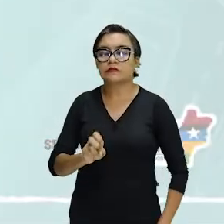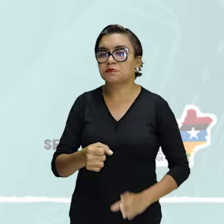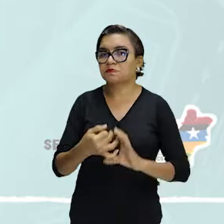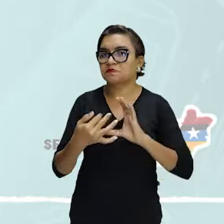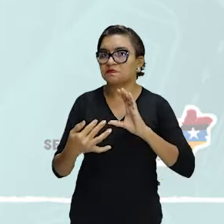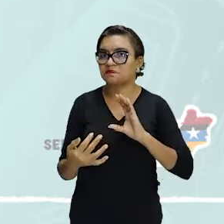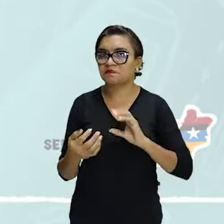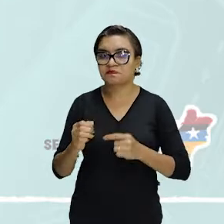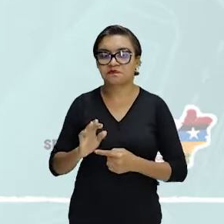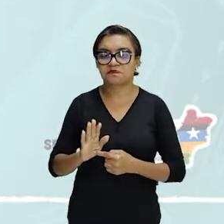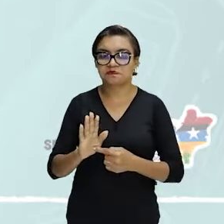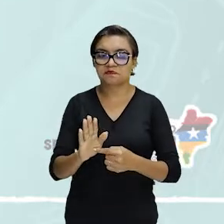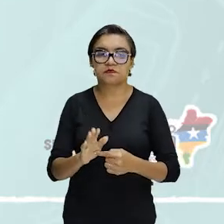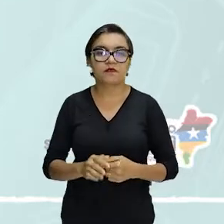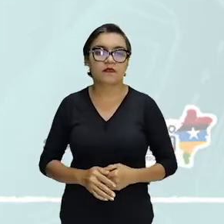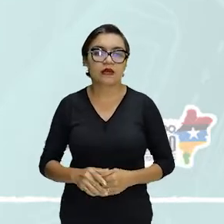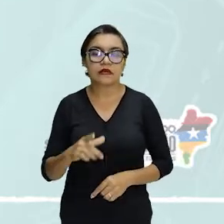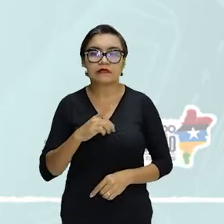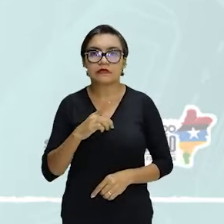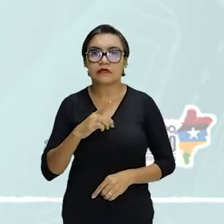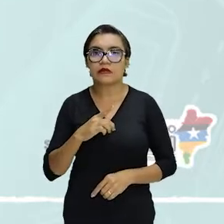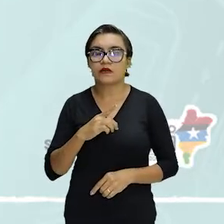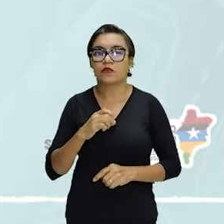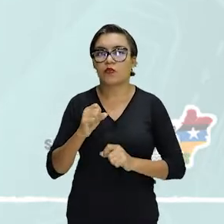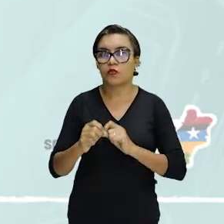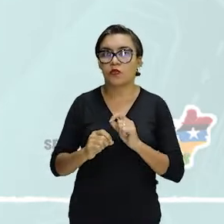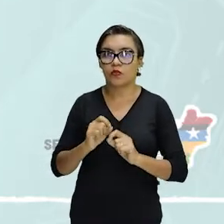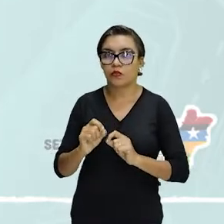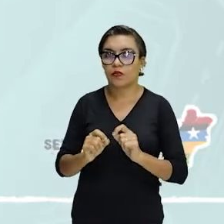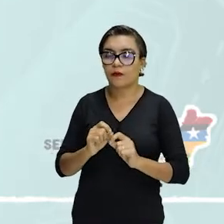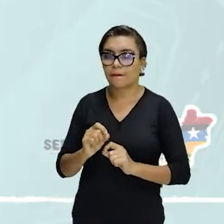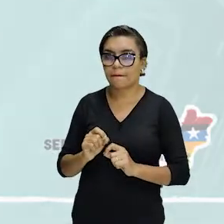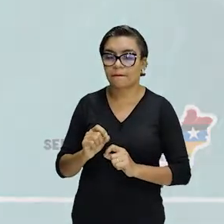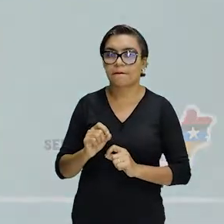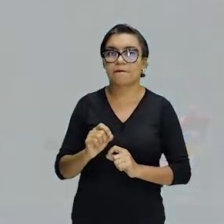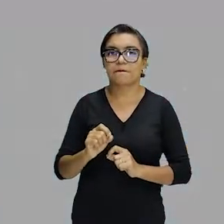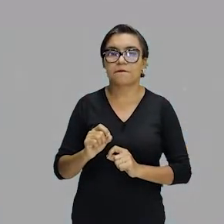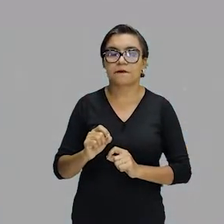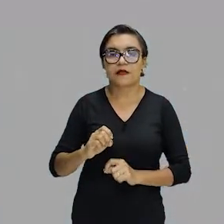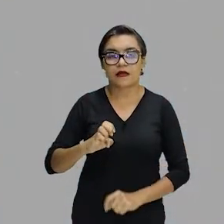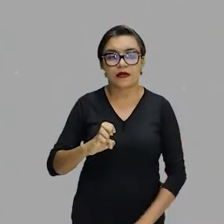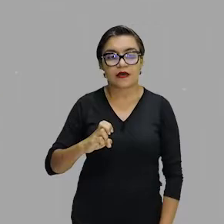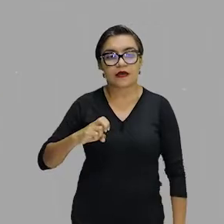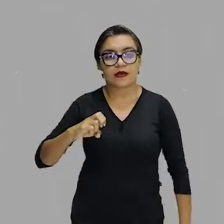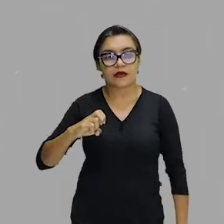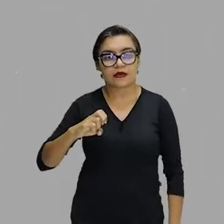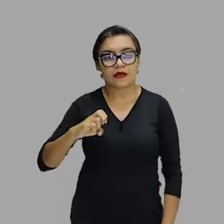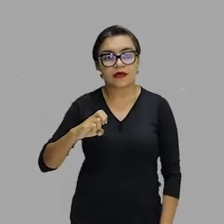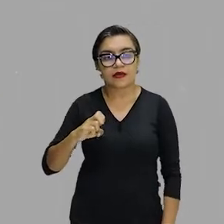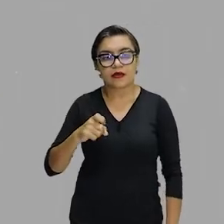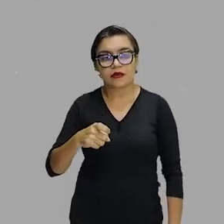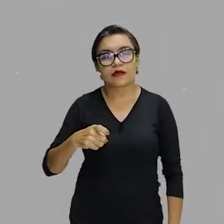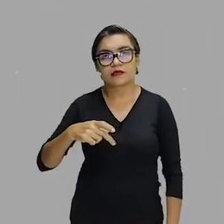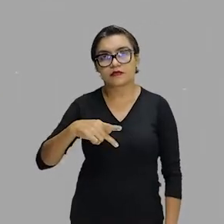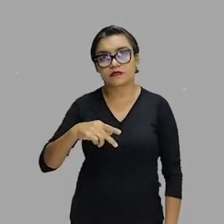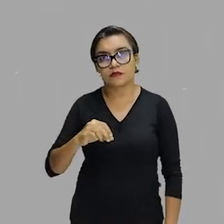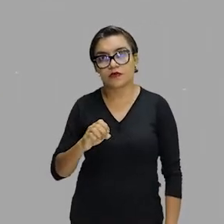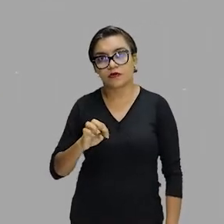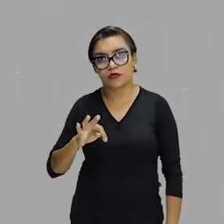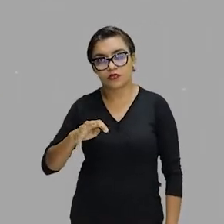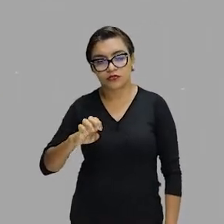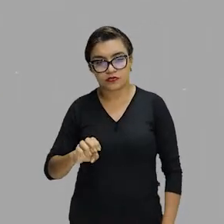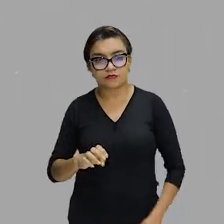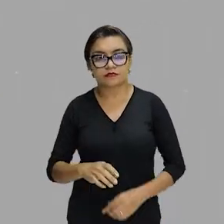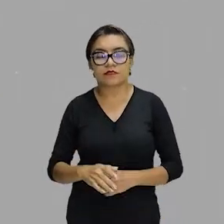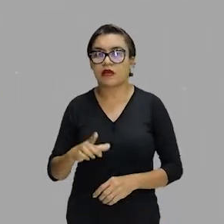propriedade. Aqui, nós também temos um caso de distribuição de expoente, tá? Observa que agora eu tenho uma divisão do A